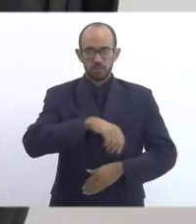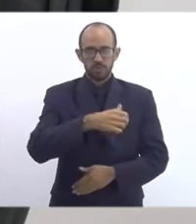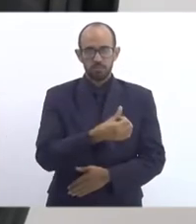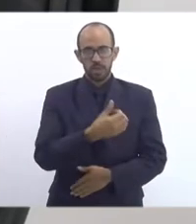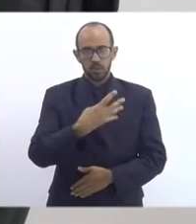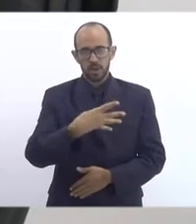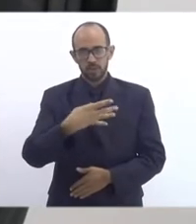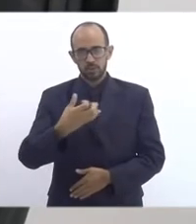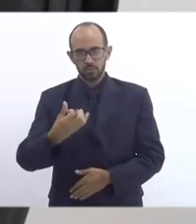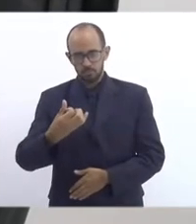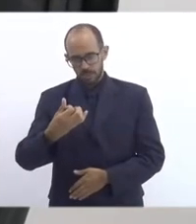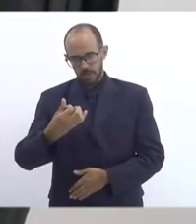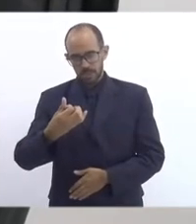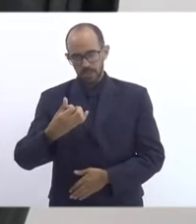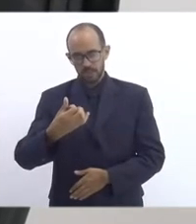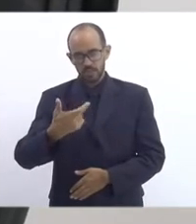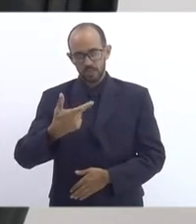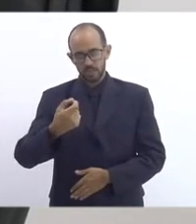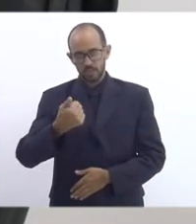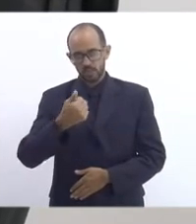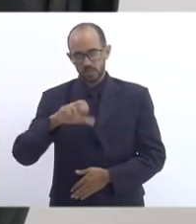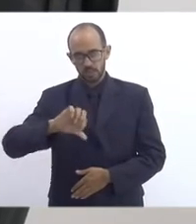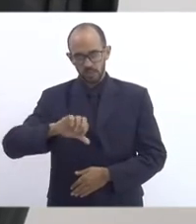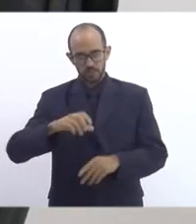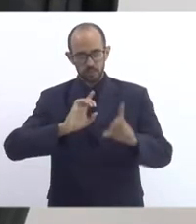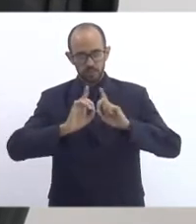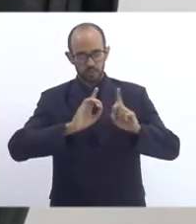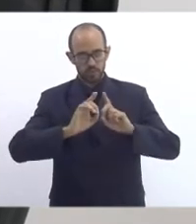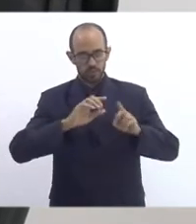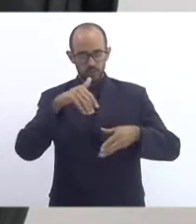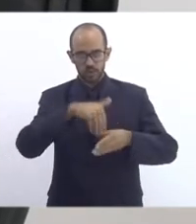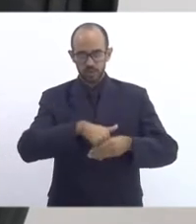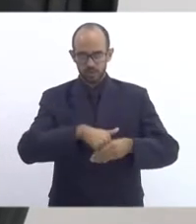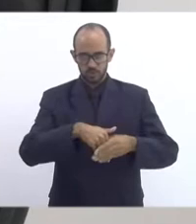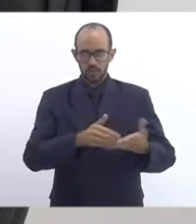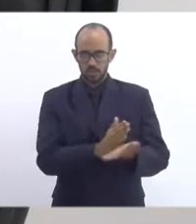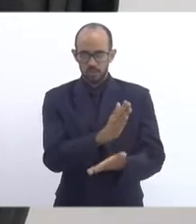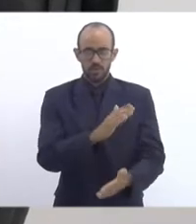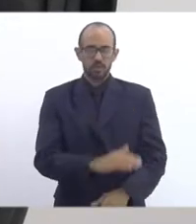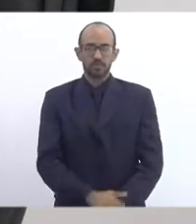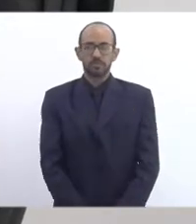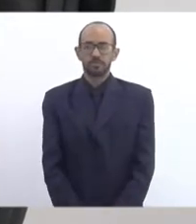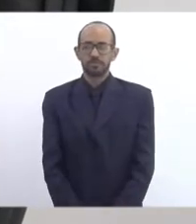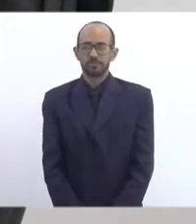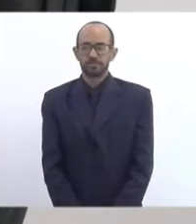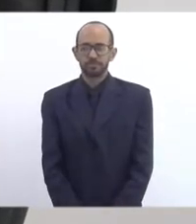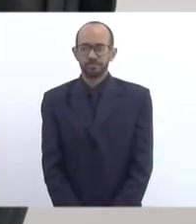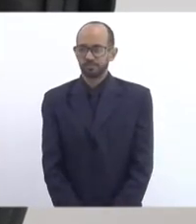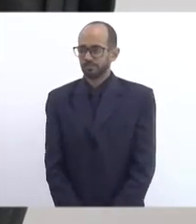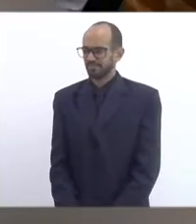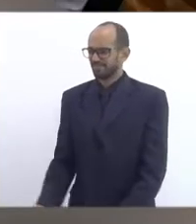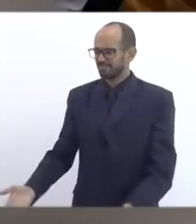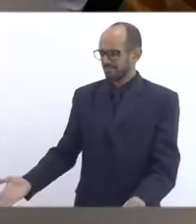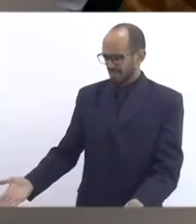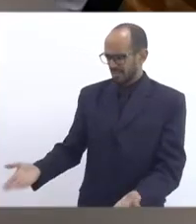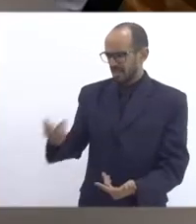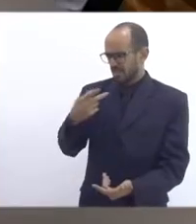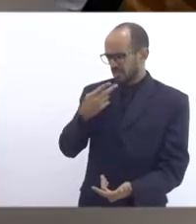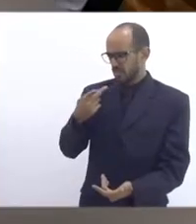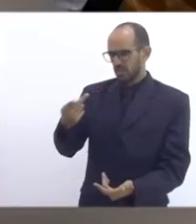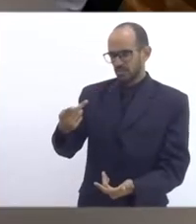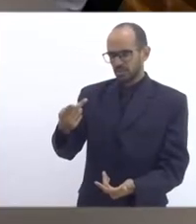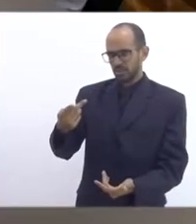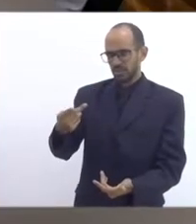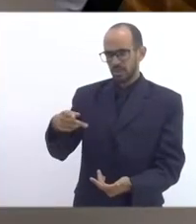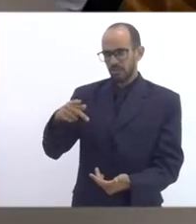646-2019. Em discussão, em votação, aprovado. Aliás, diz que chegou um projeto do governo